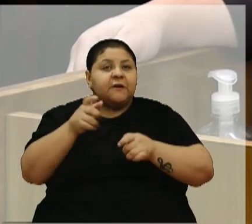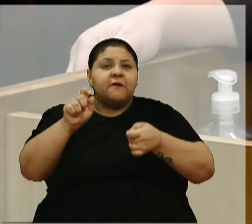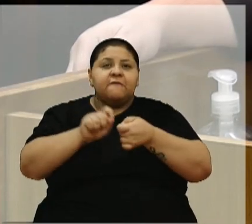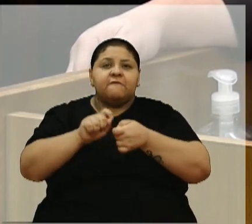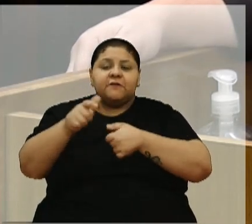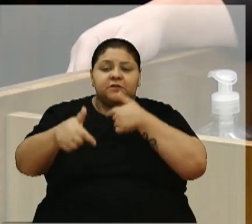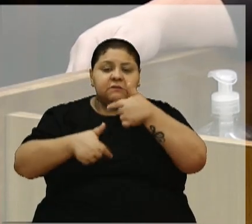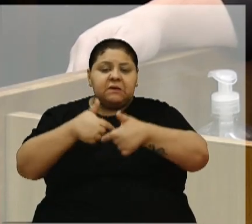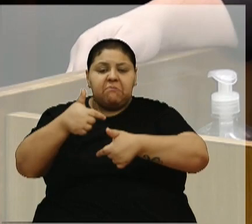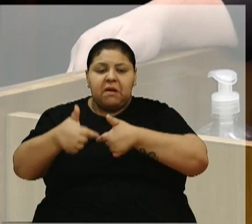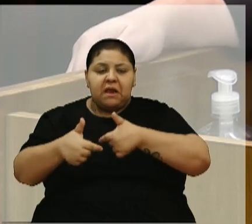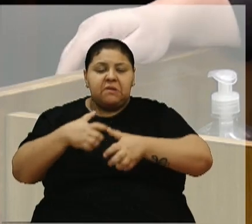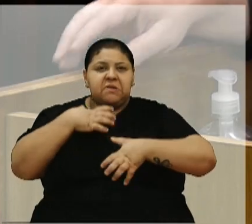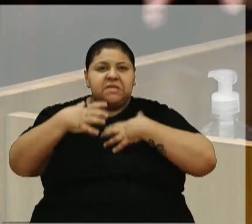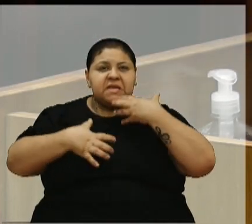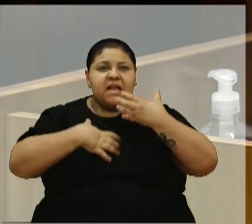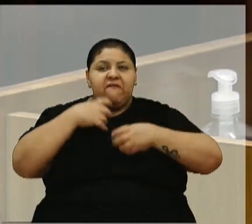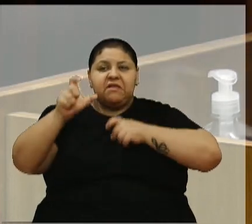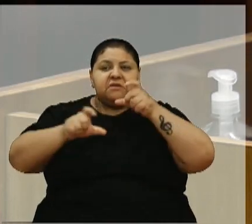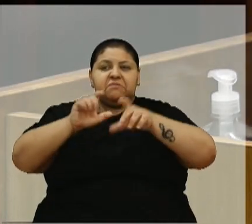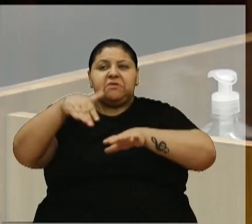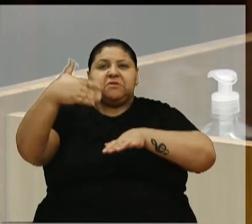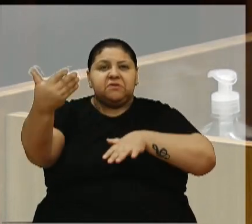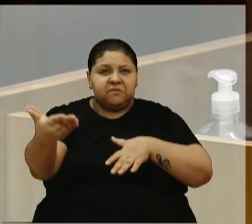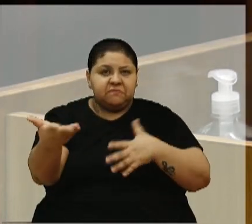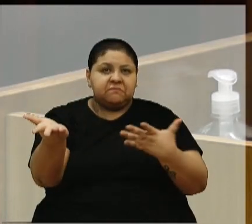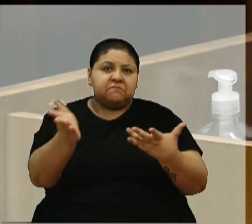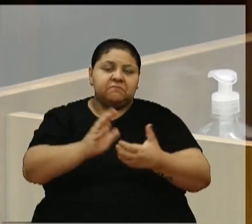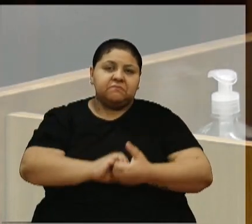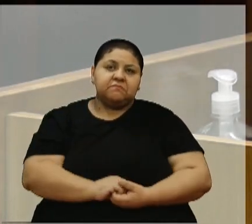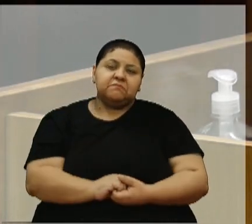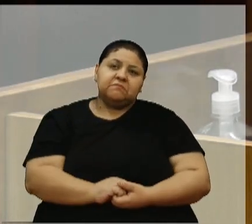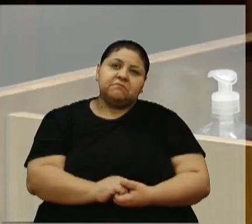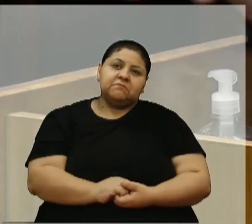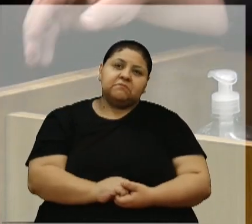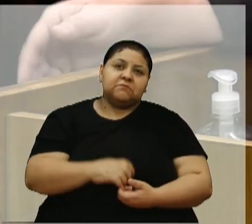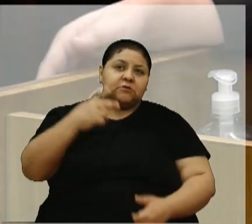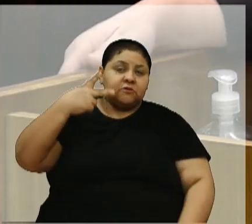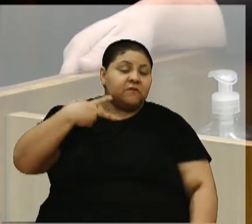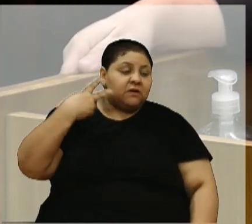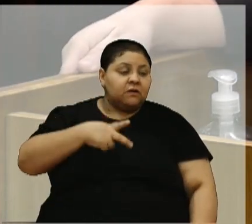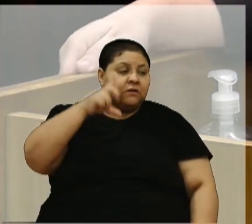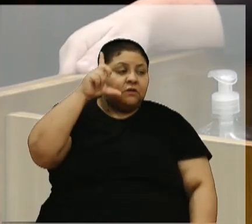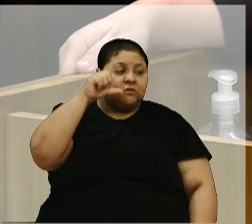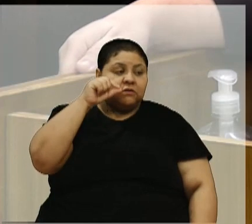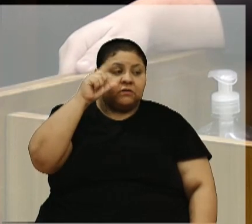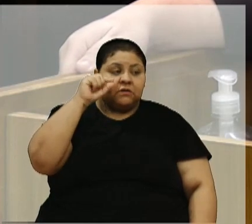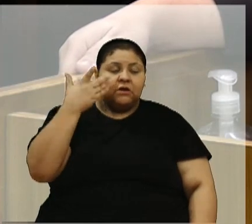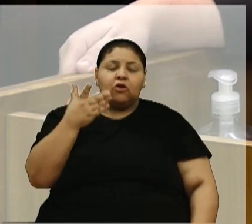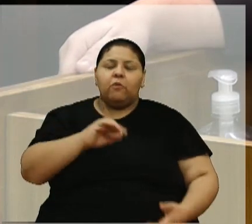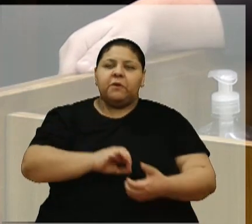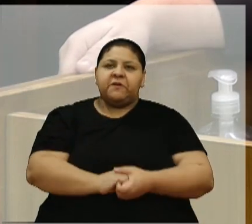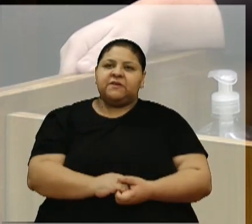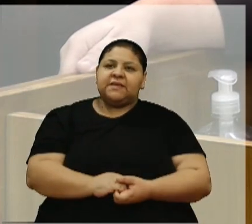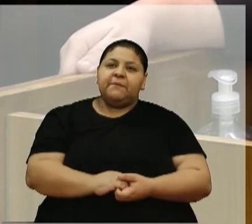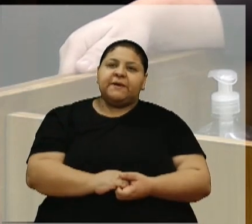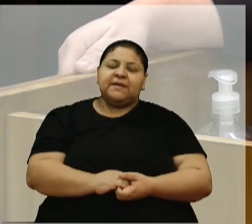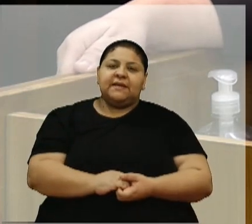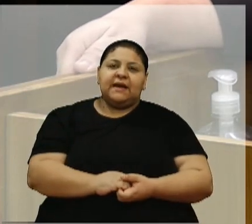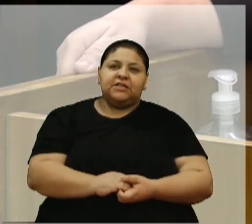ter ódio das pessoas que estão ali fora. E aí, vereador Schalco, o senhor que é